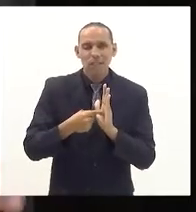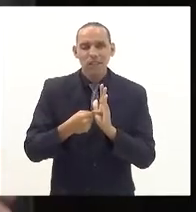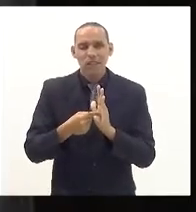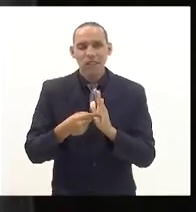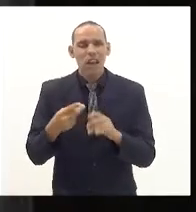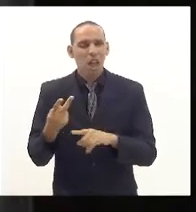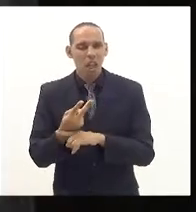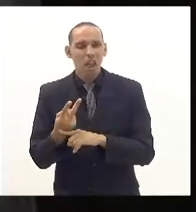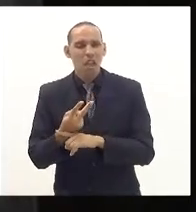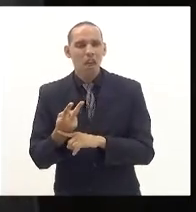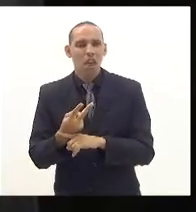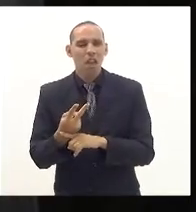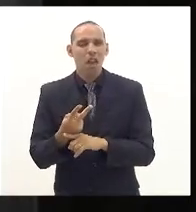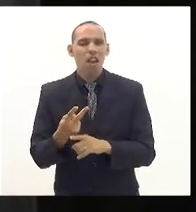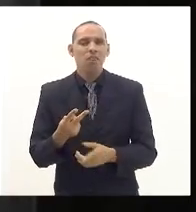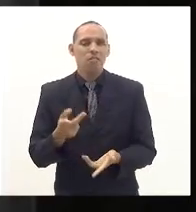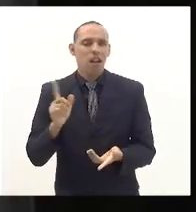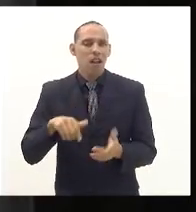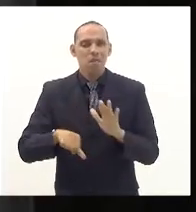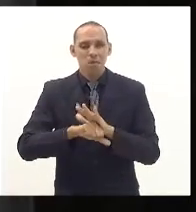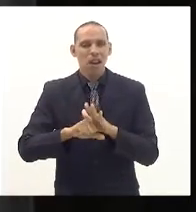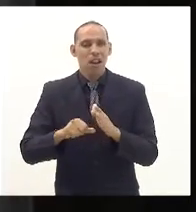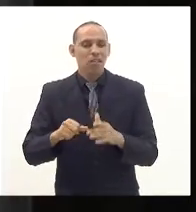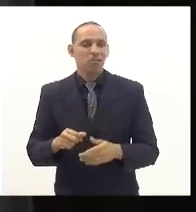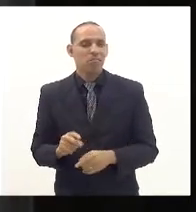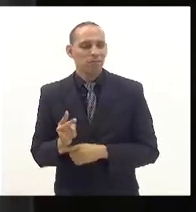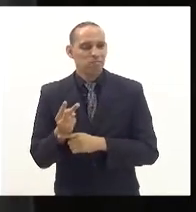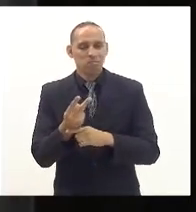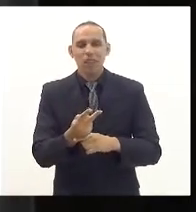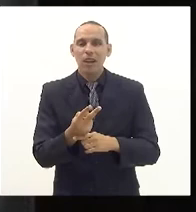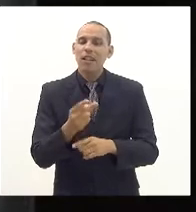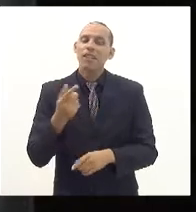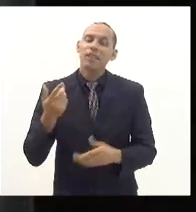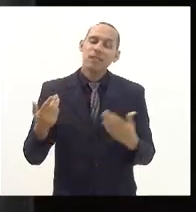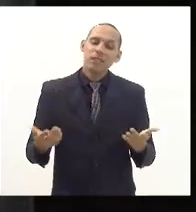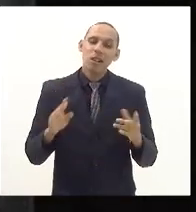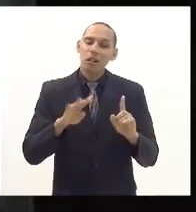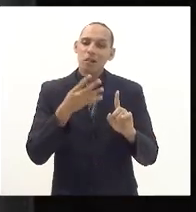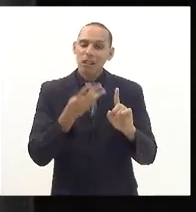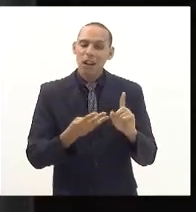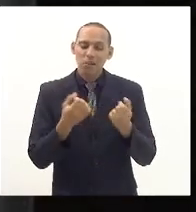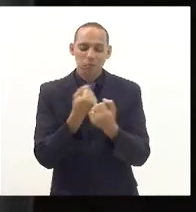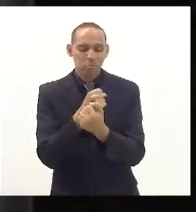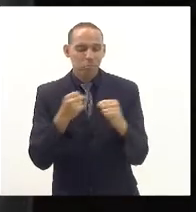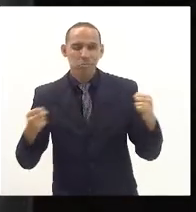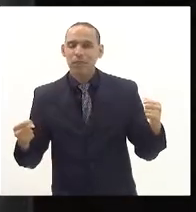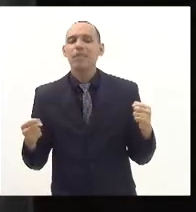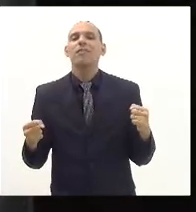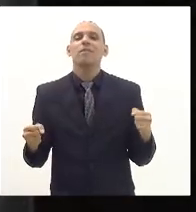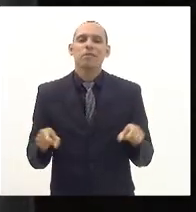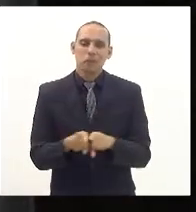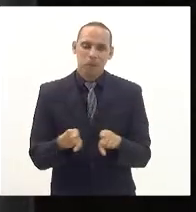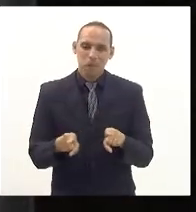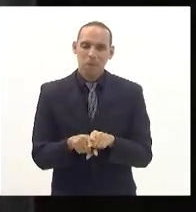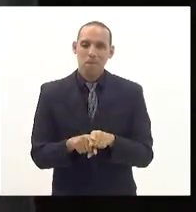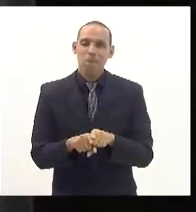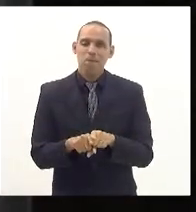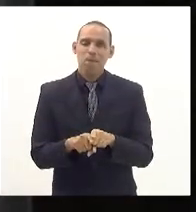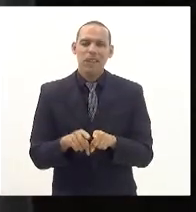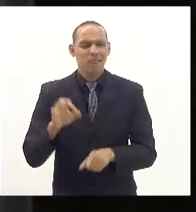perguntando penalmente portanto é uma homenagem muito grande e eu acredito extremamente